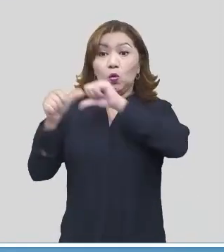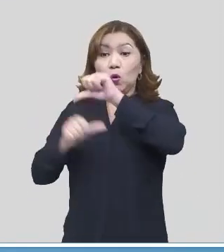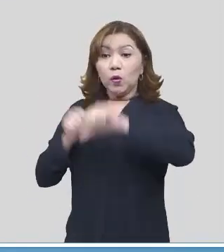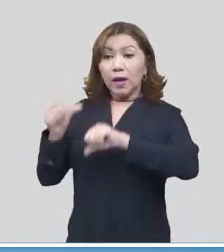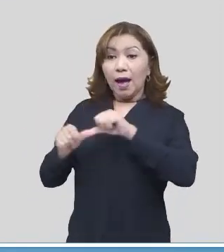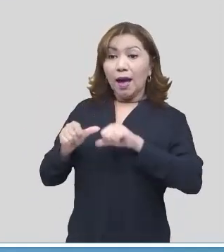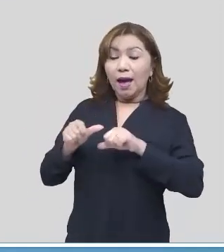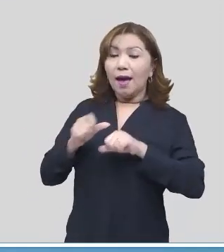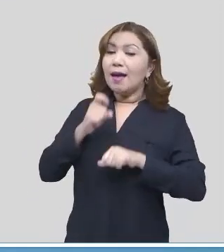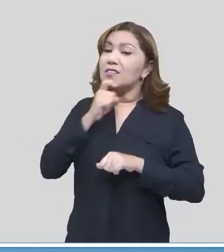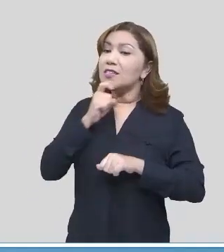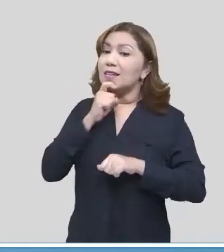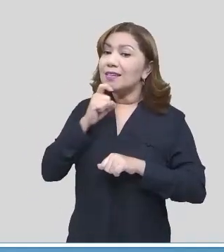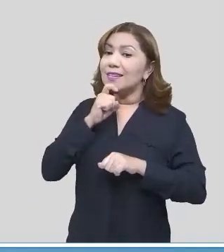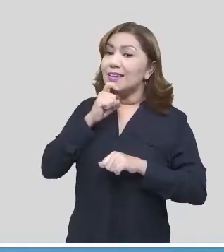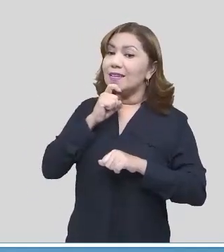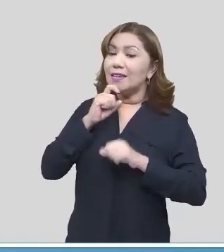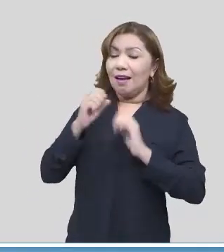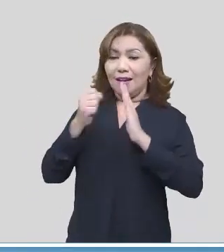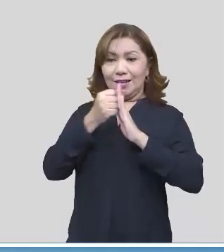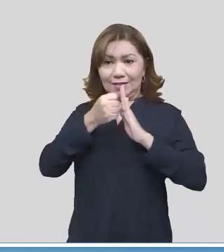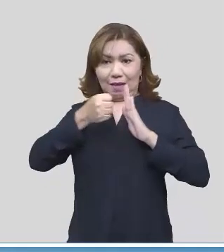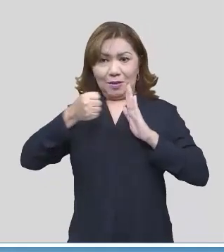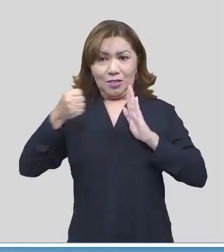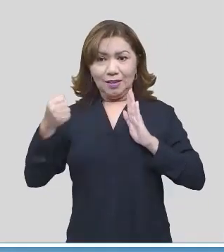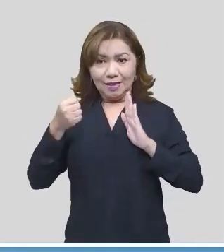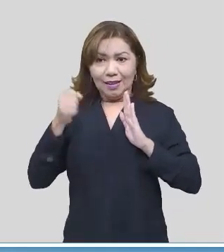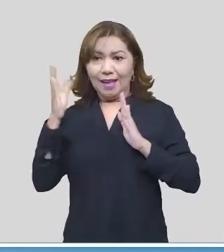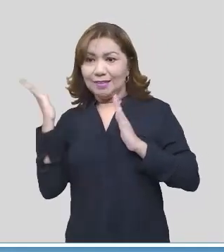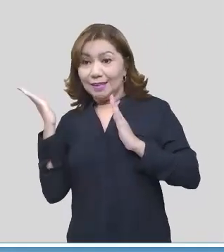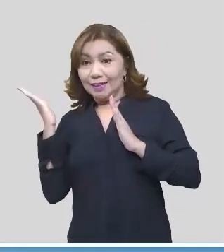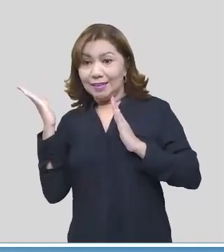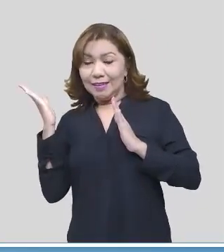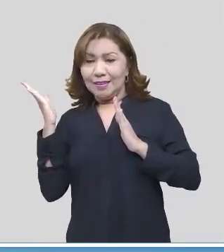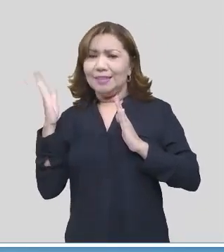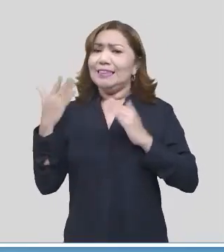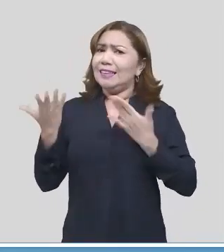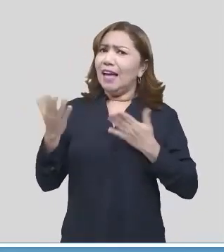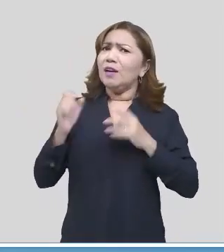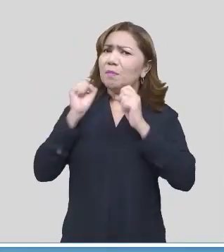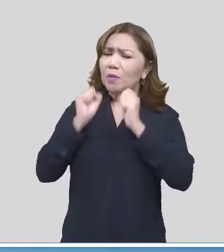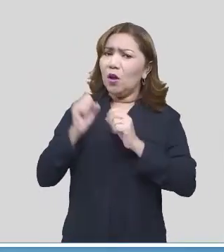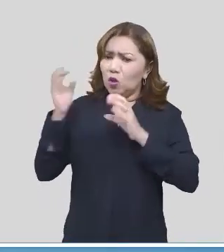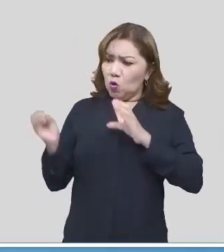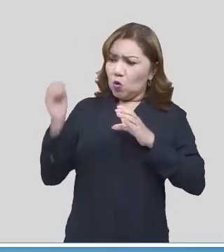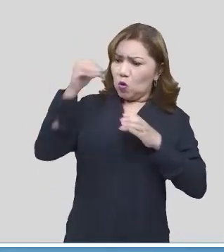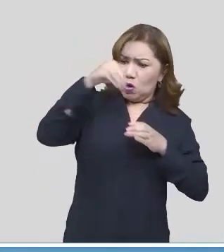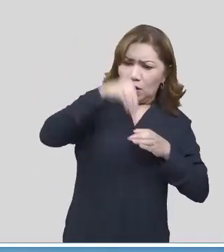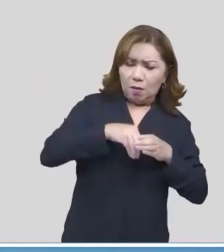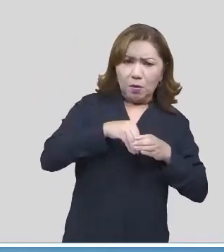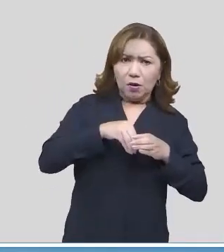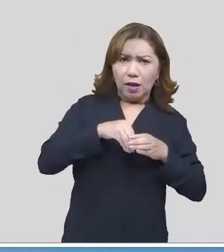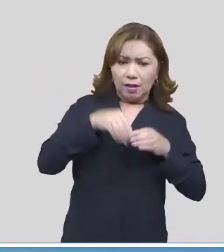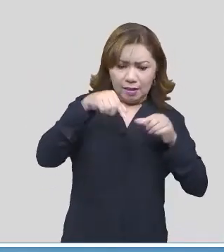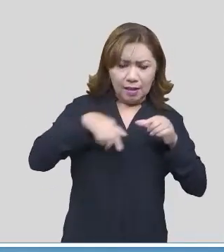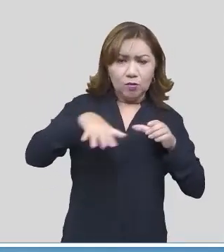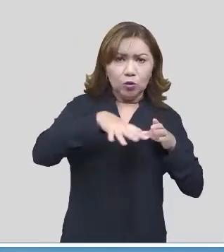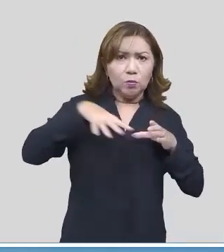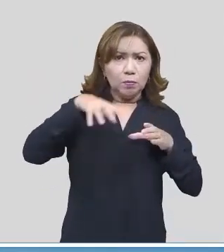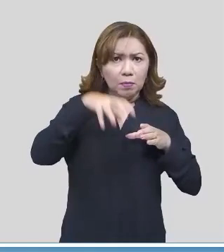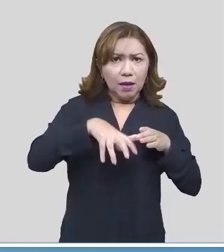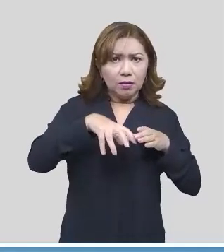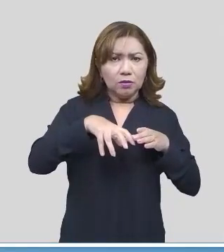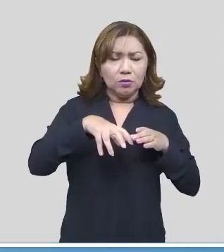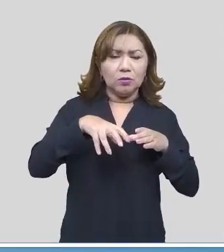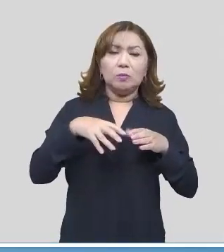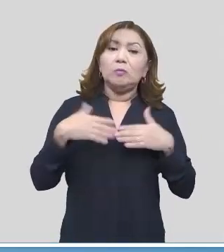geladeira. Será que aquela geladeira cabe naquele espaço? Como nós vamos